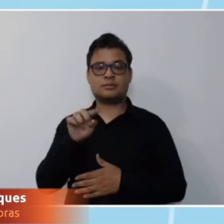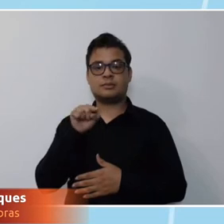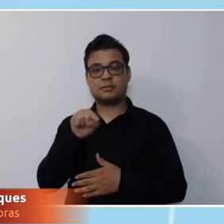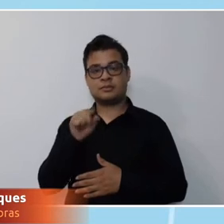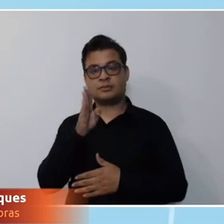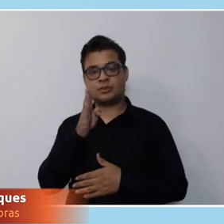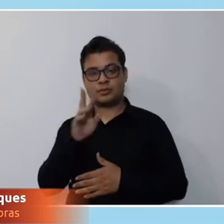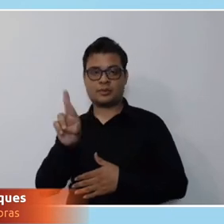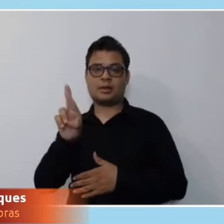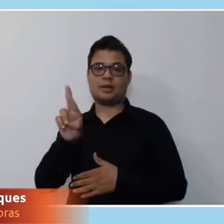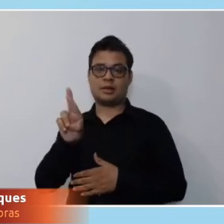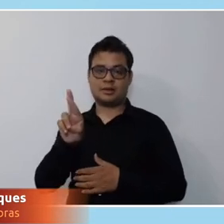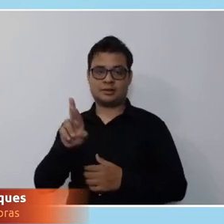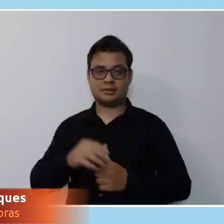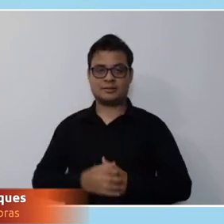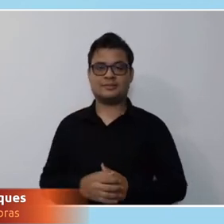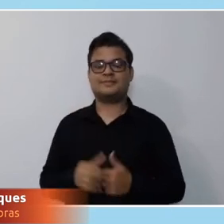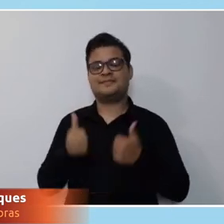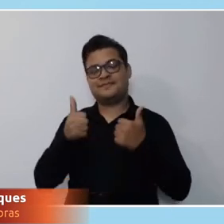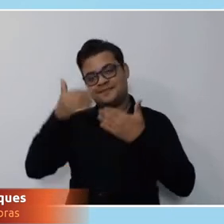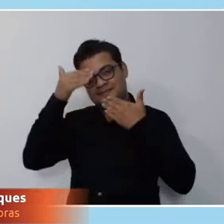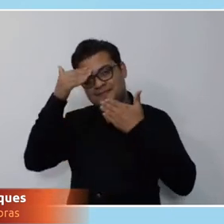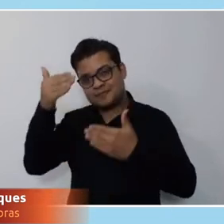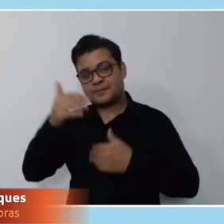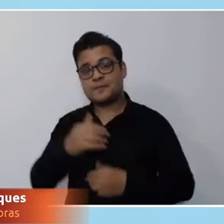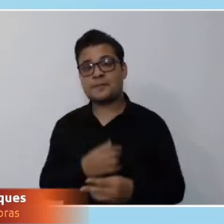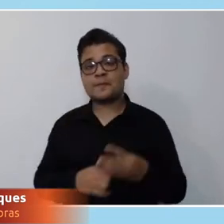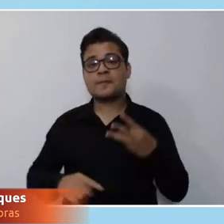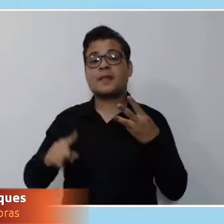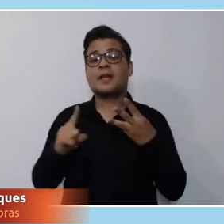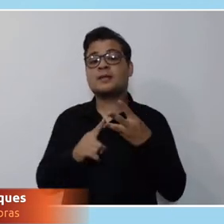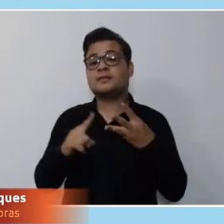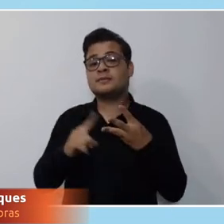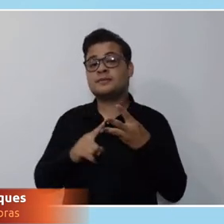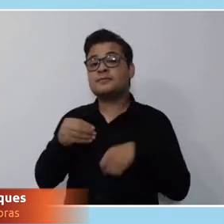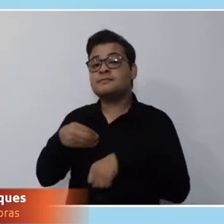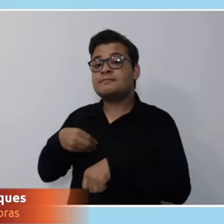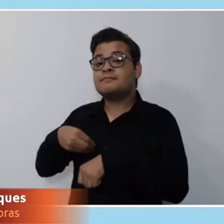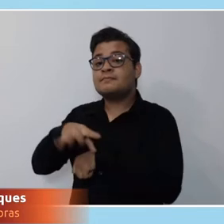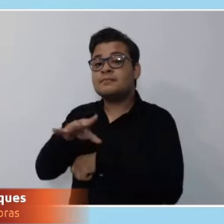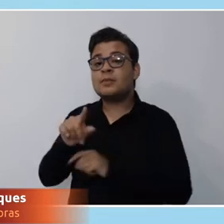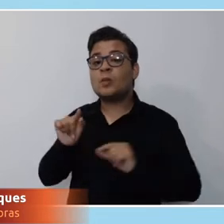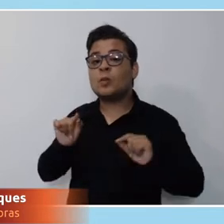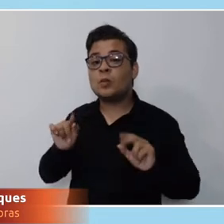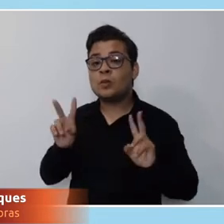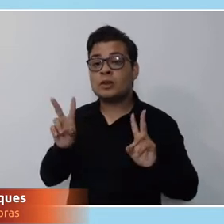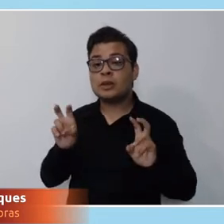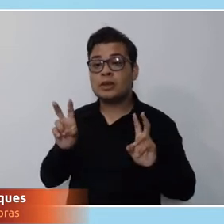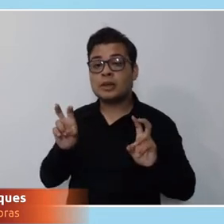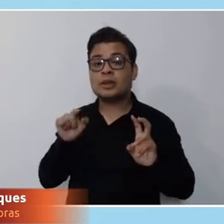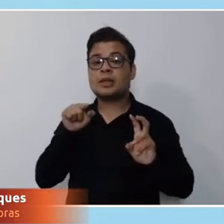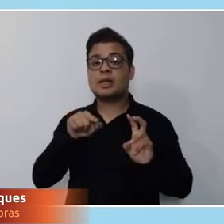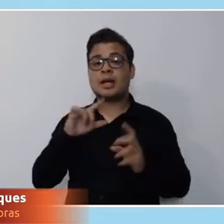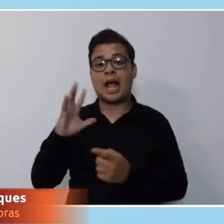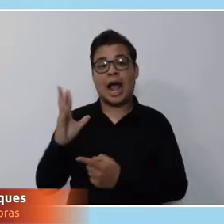giff.art.br. Obrigada, Jati. Agora, a última dica é sobre artes plásticas, né?